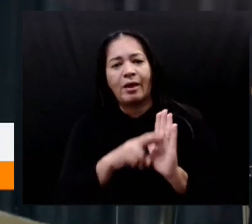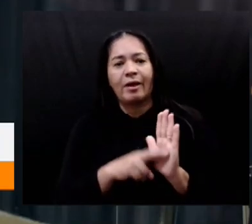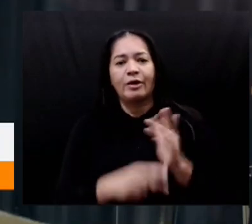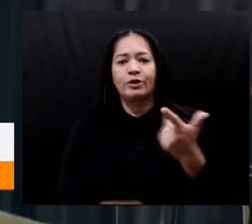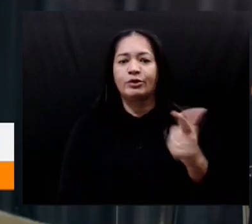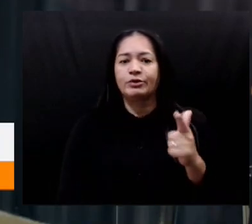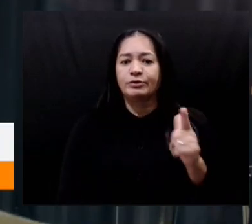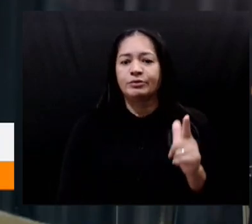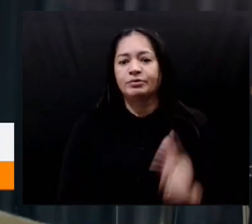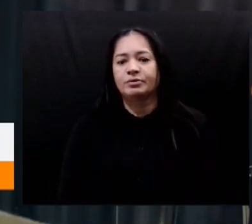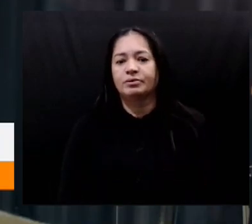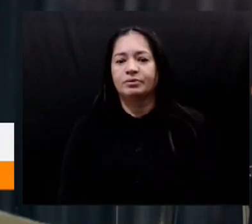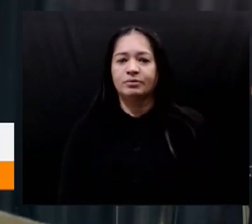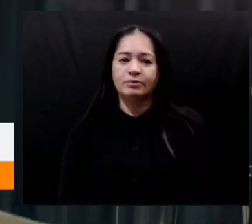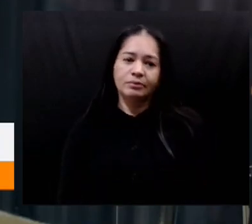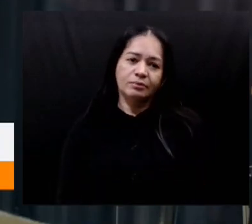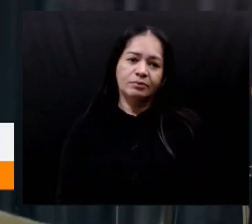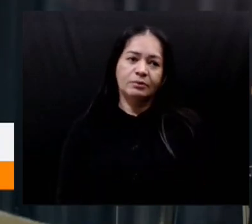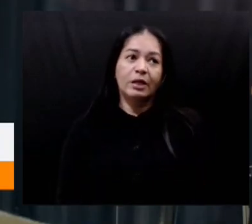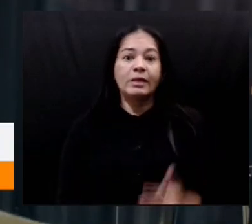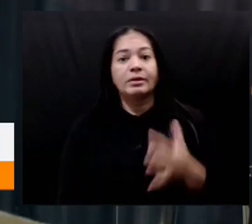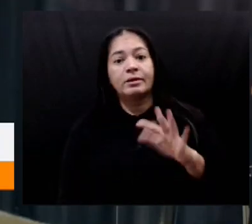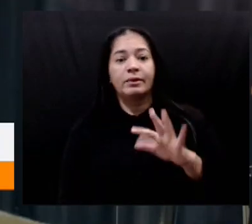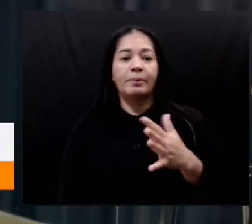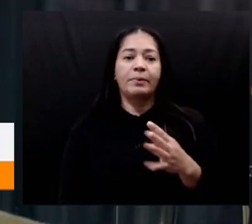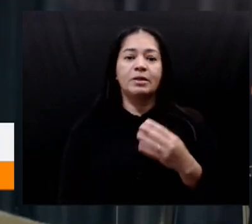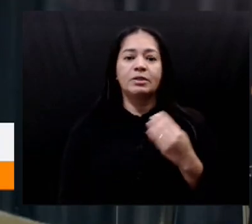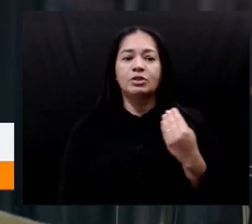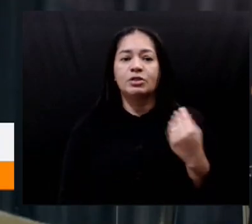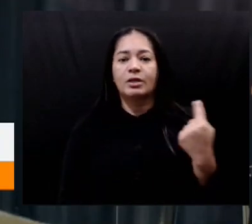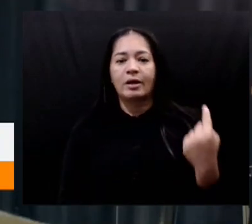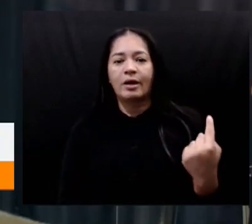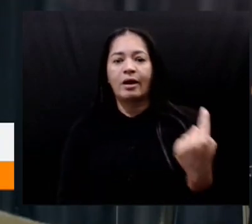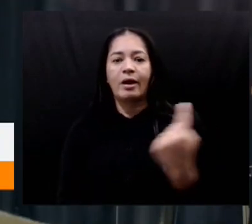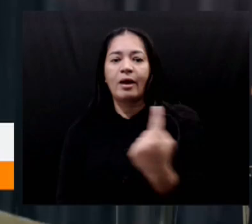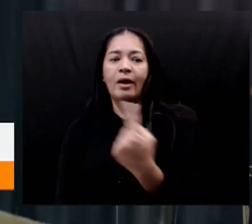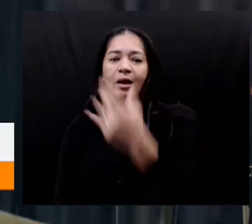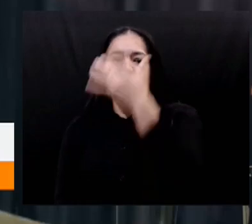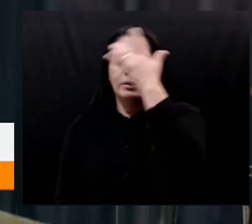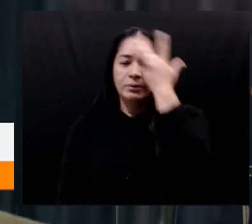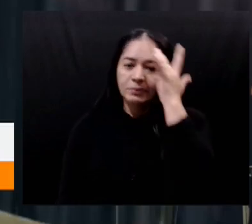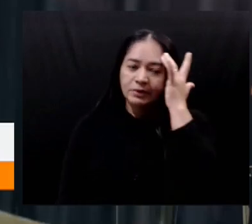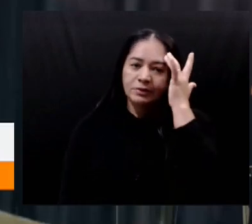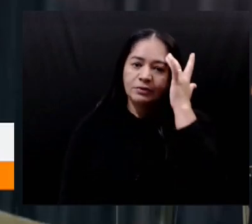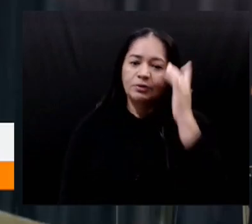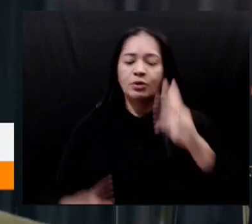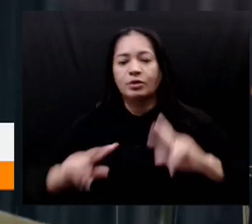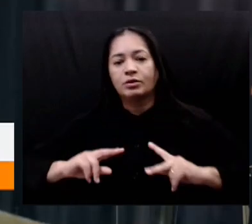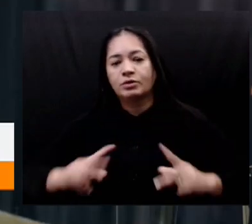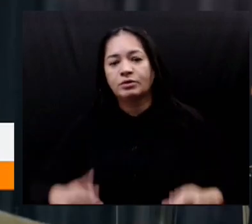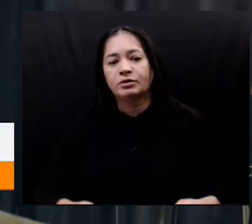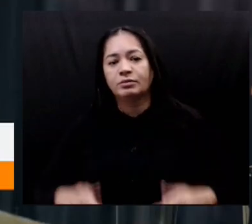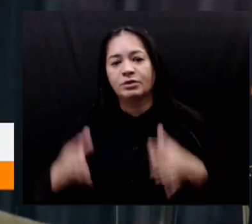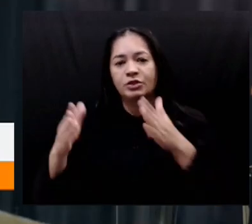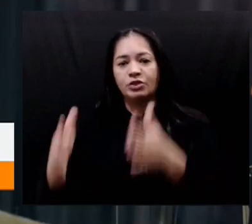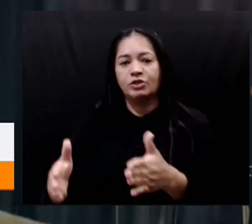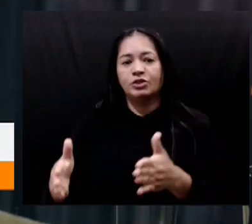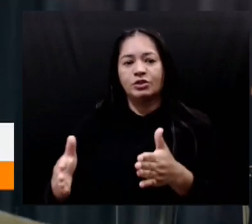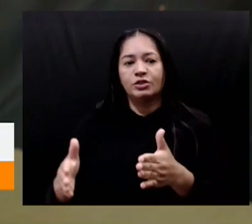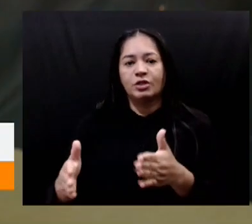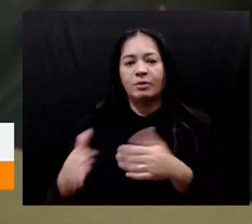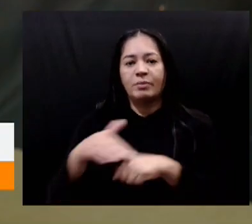né, depende de cada indivíduo, de cada ser humano que chega ali para conversar com a